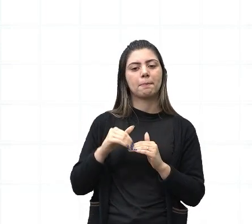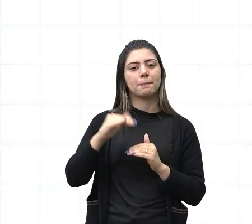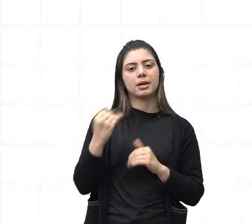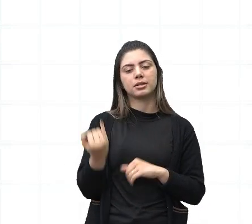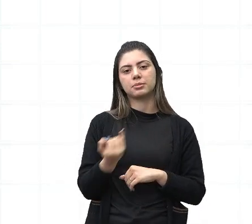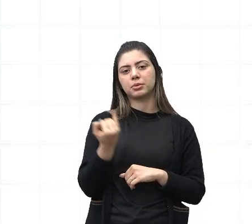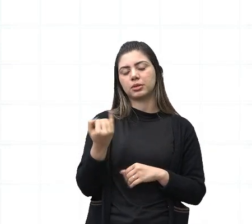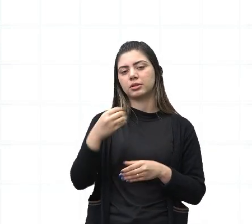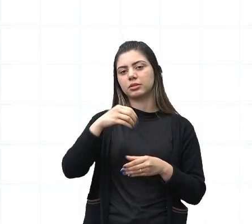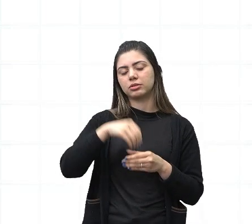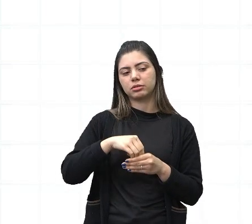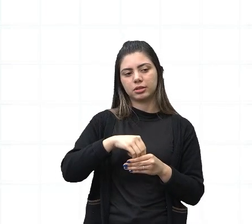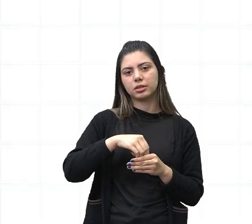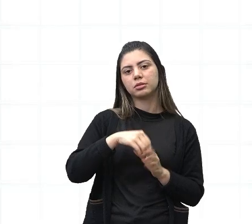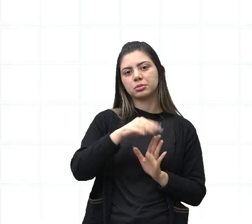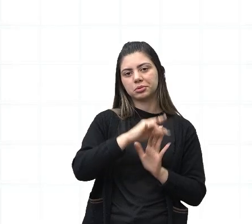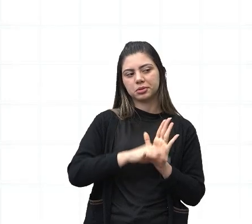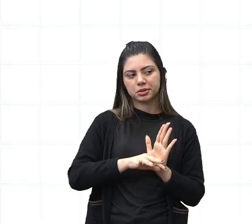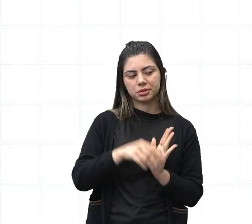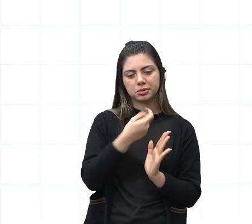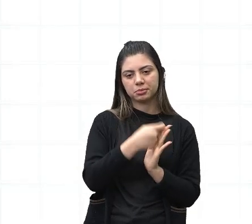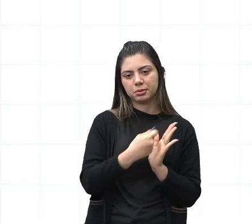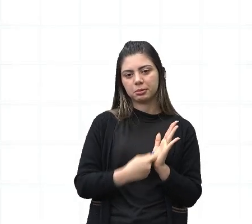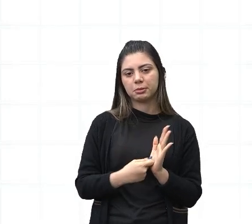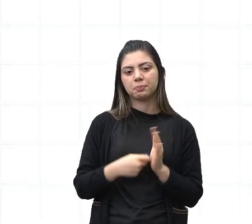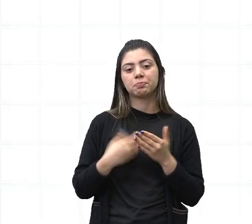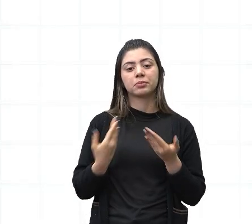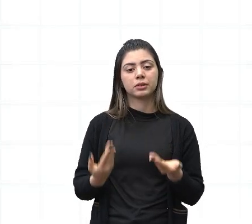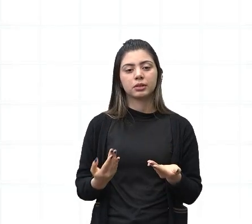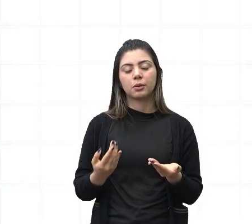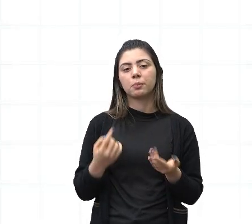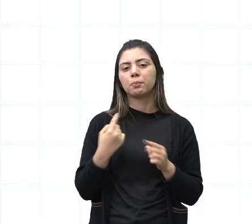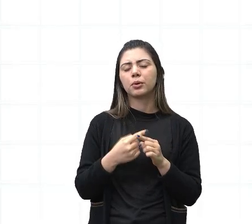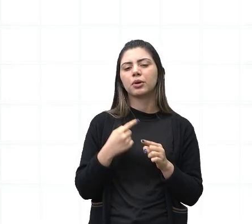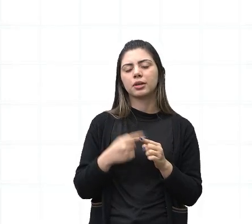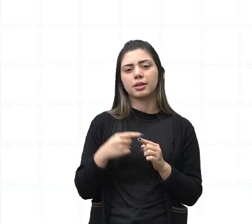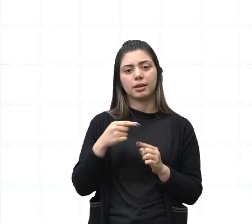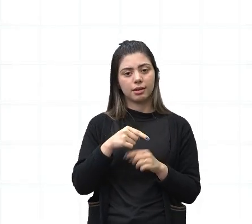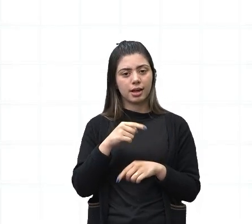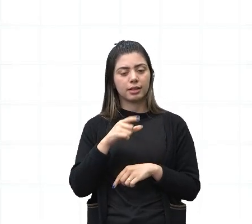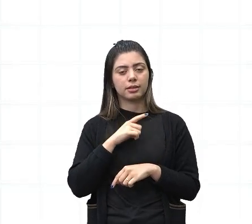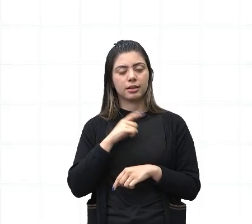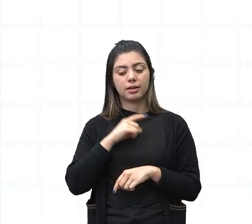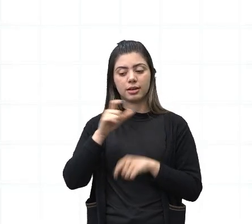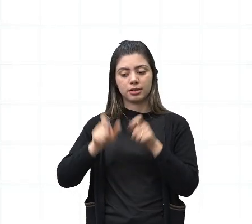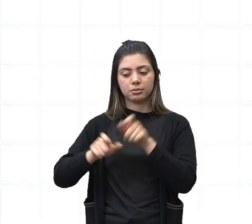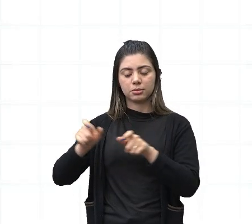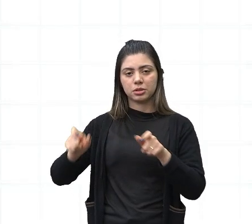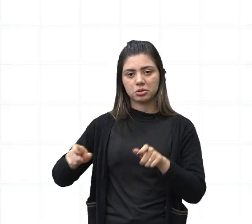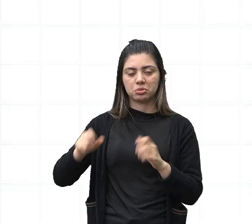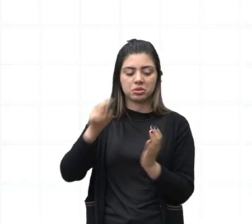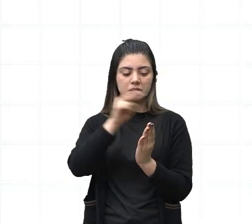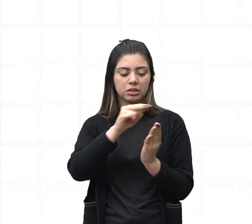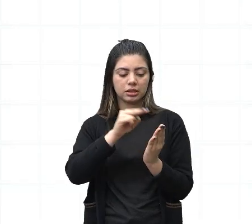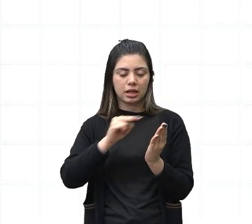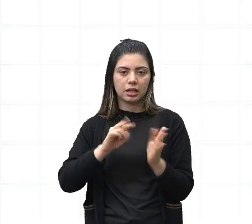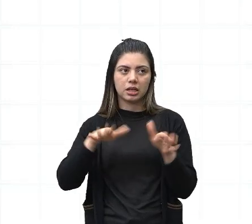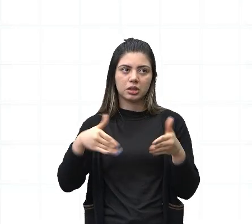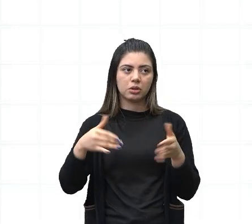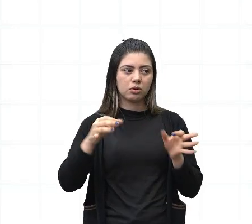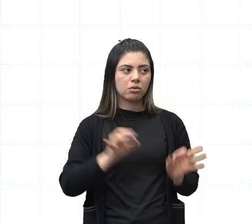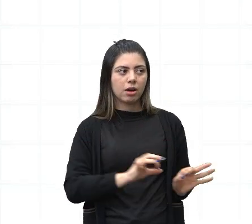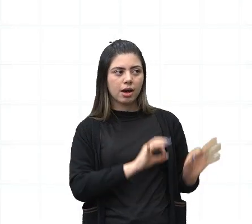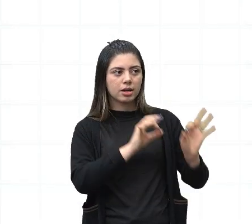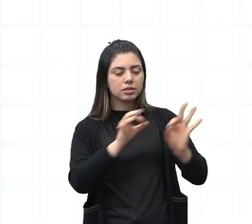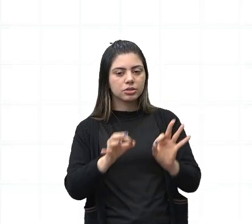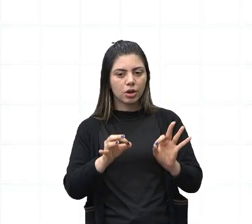do dramaturgo, pois é através dela que o público, o leitor ou o espectador, irá